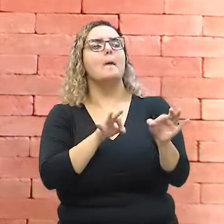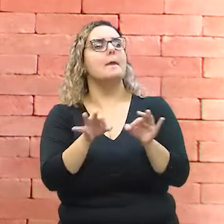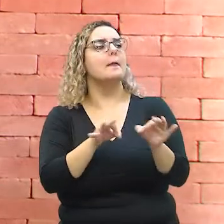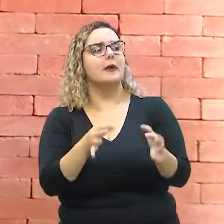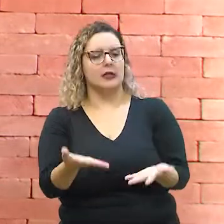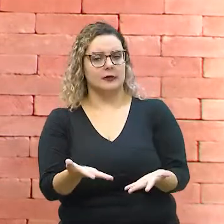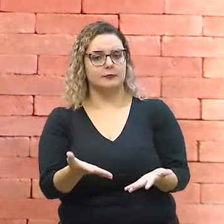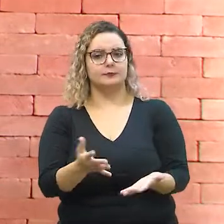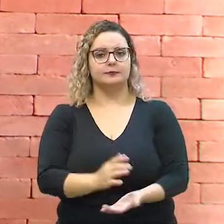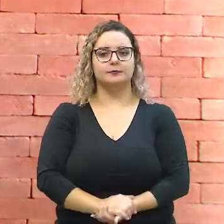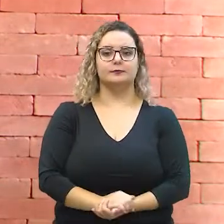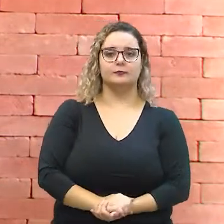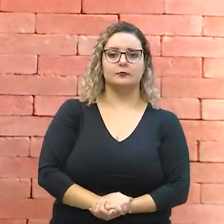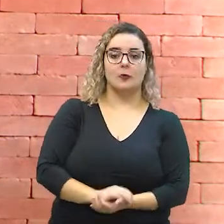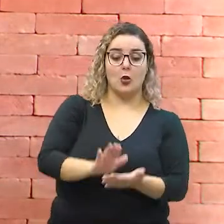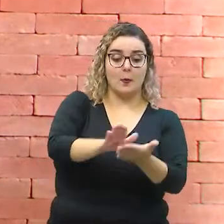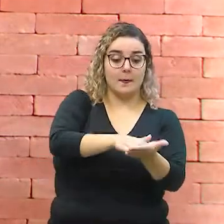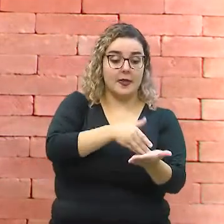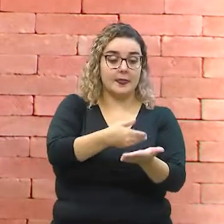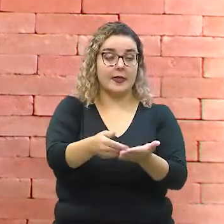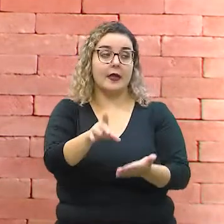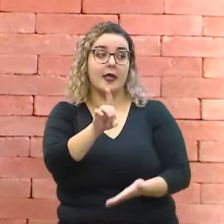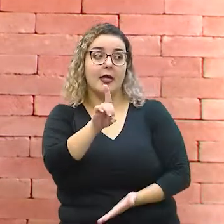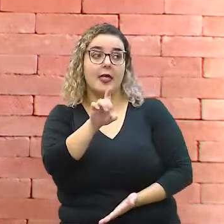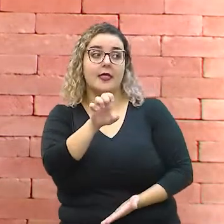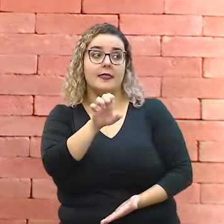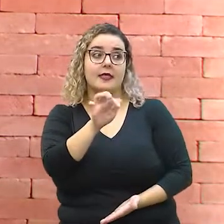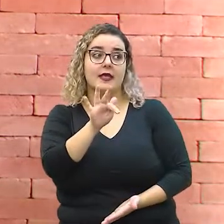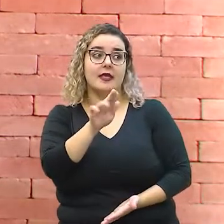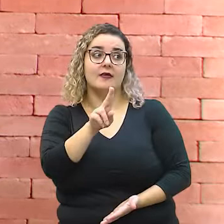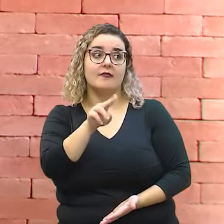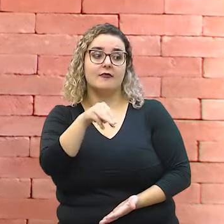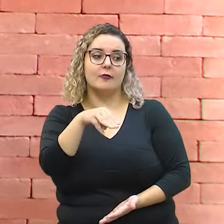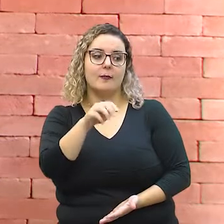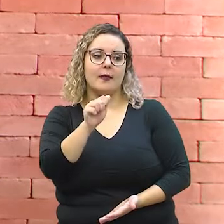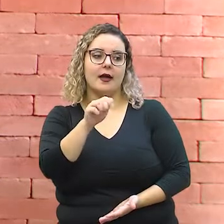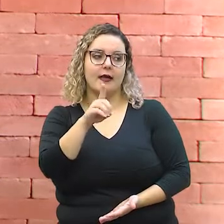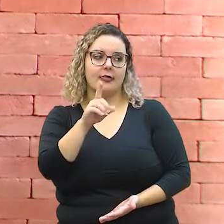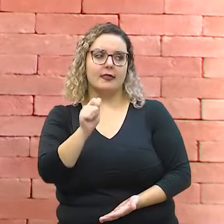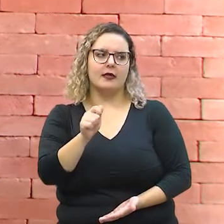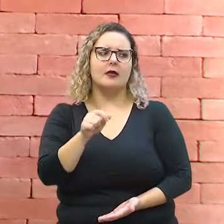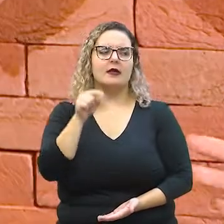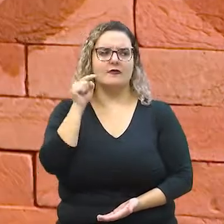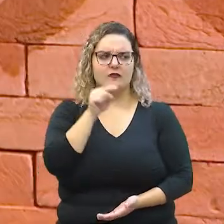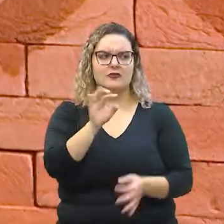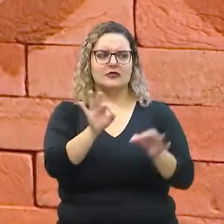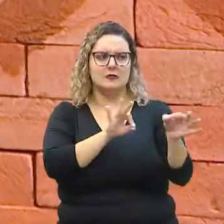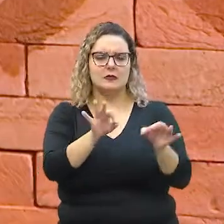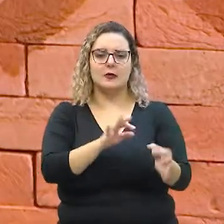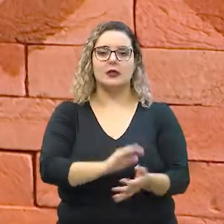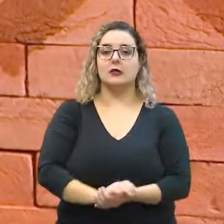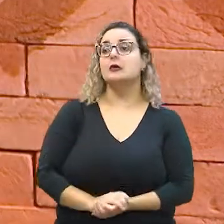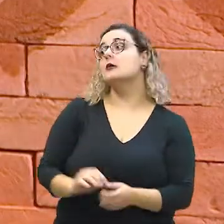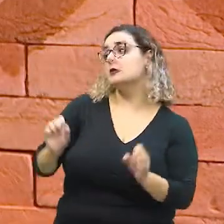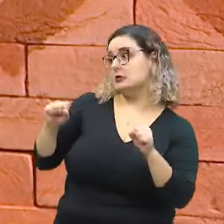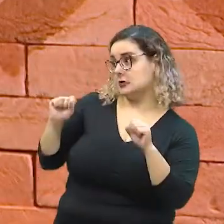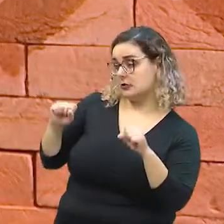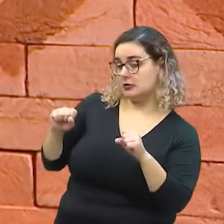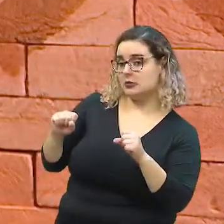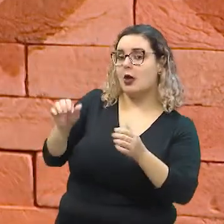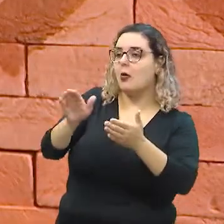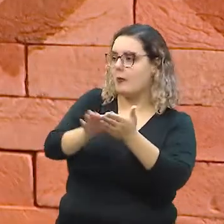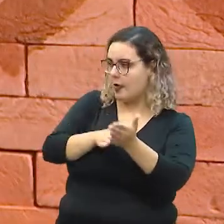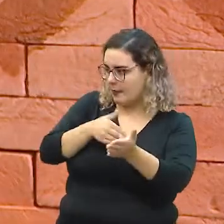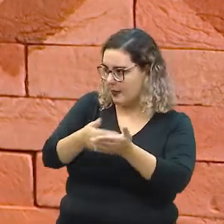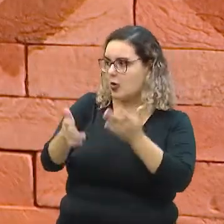a gente está usando aqui uma manteiga defumada e aí você mesmo prepara essa manteiga defumada? Na verdade é uma manteiga